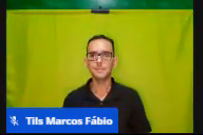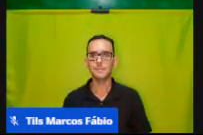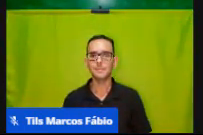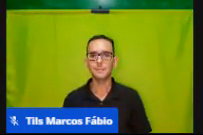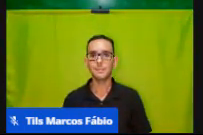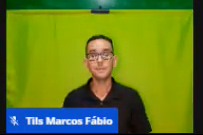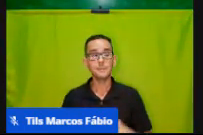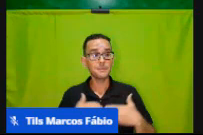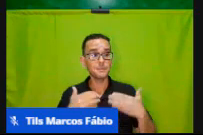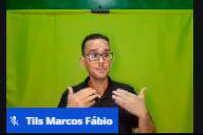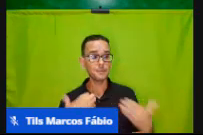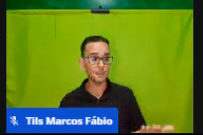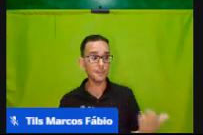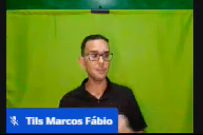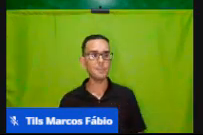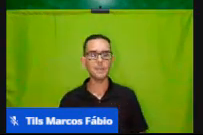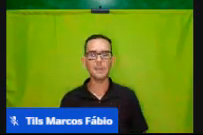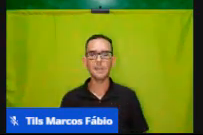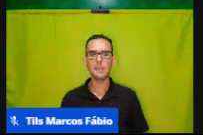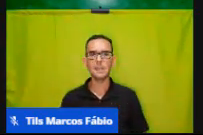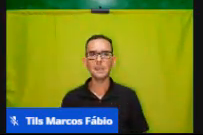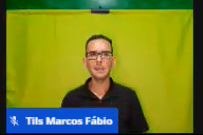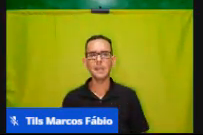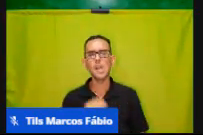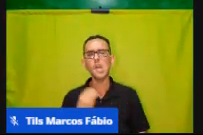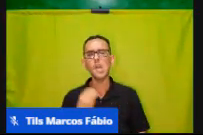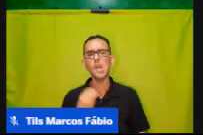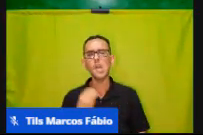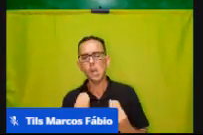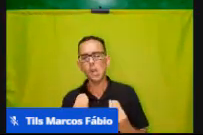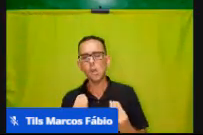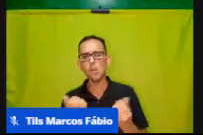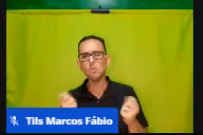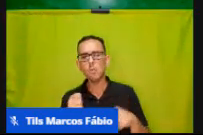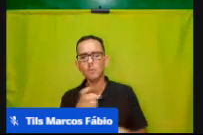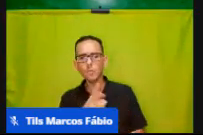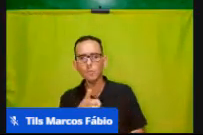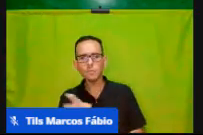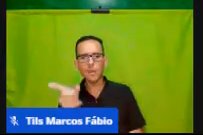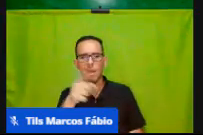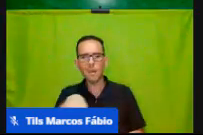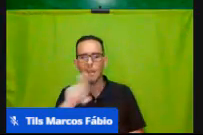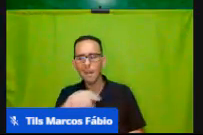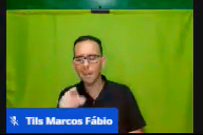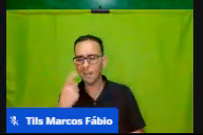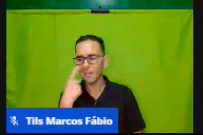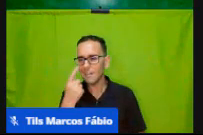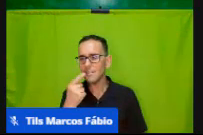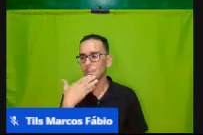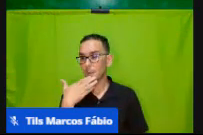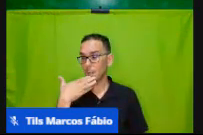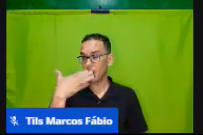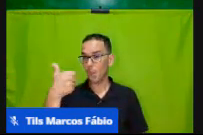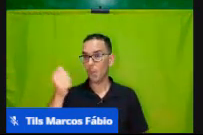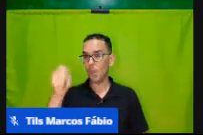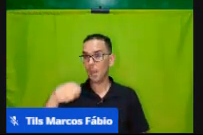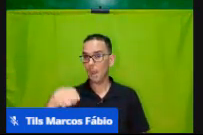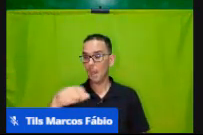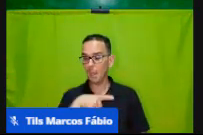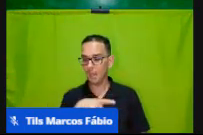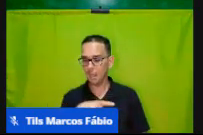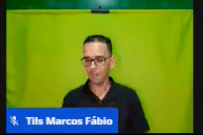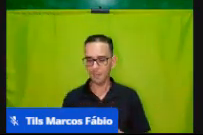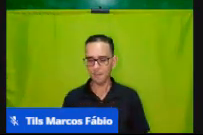Então, como mensagem assim, é continuar ouvindo os professores, né, para melhorar. Uma coisa